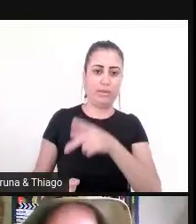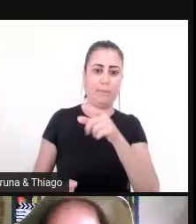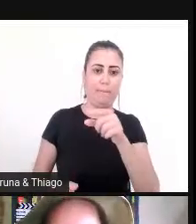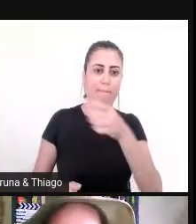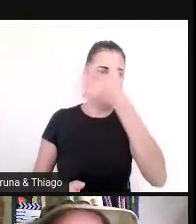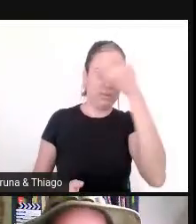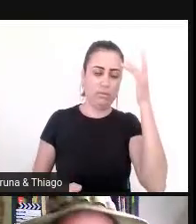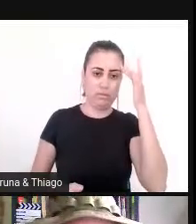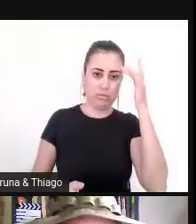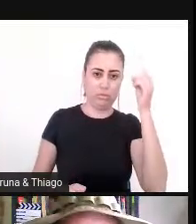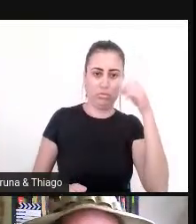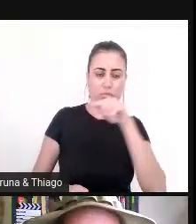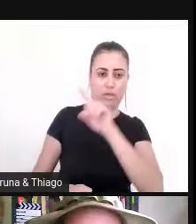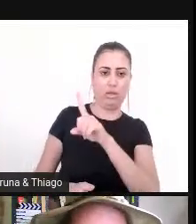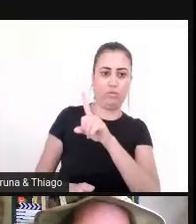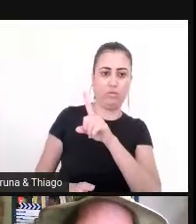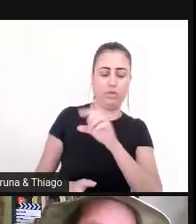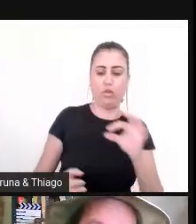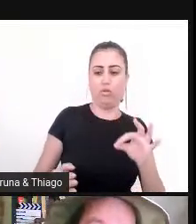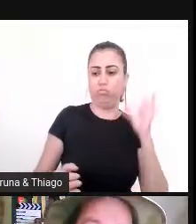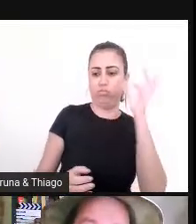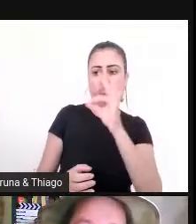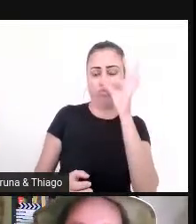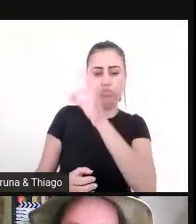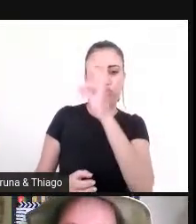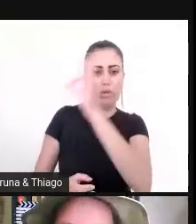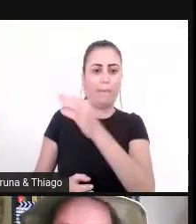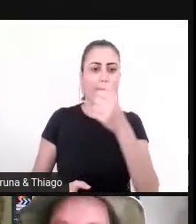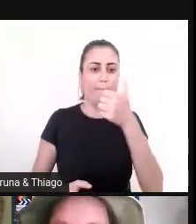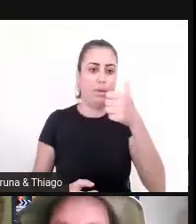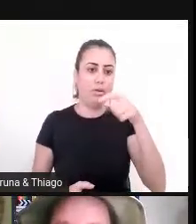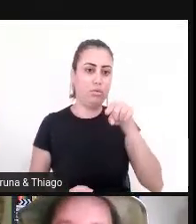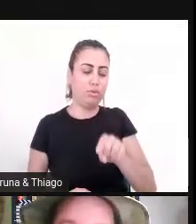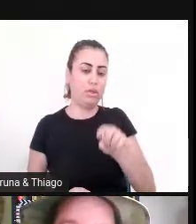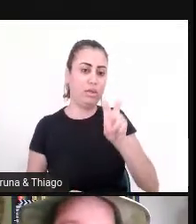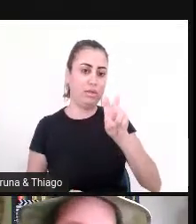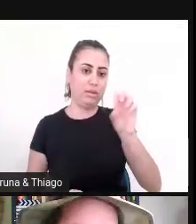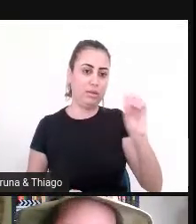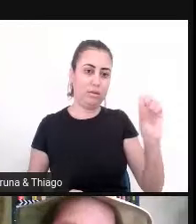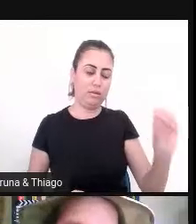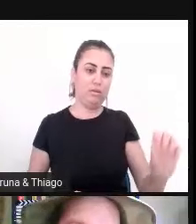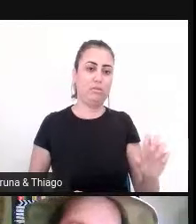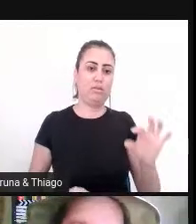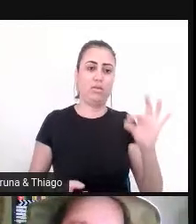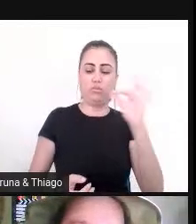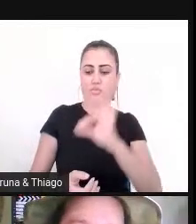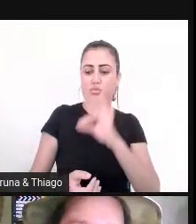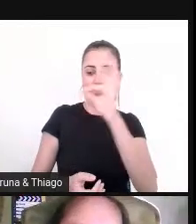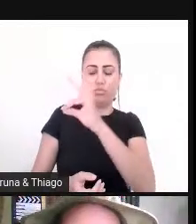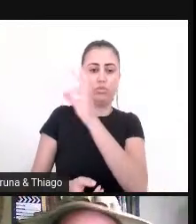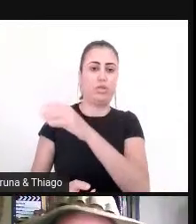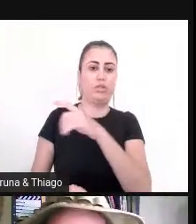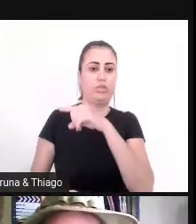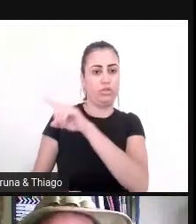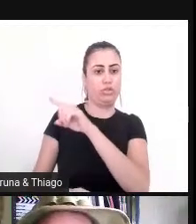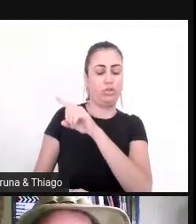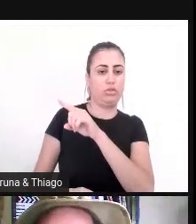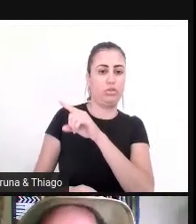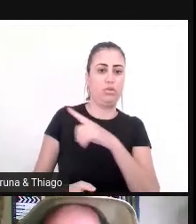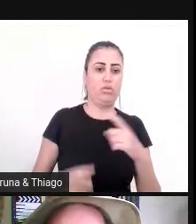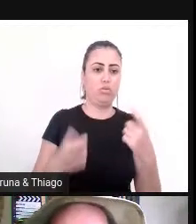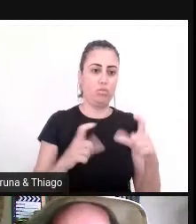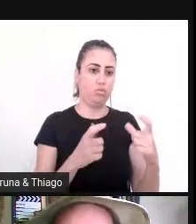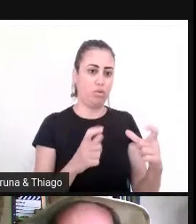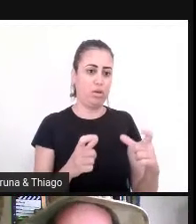de 1.500 abelhas, né, aqui em Porto Velho também. Então, tinha uma colmeia na casa dele, ele foi lá mexer e elas